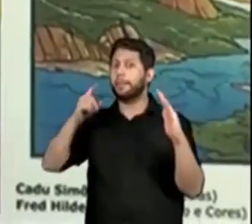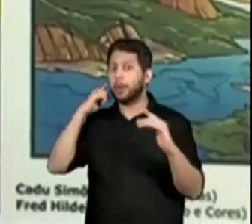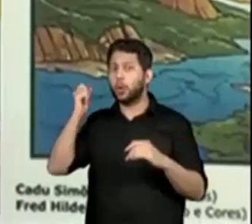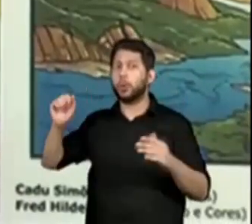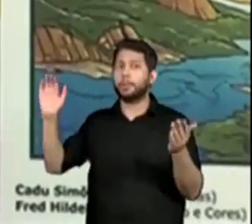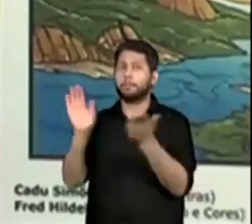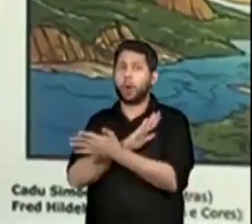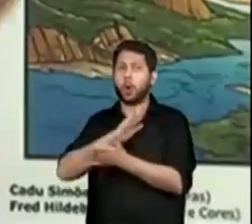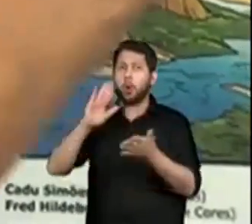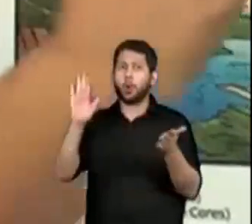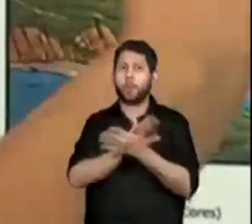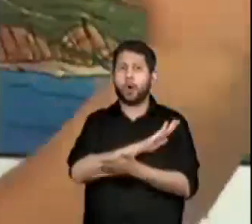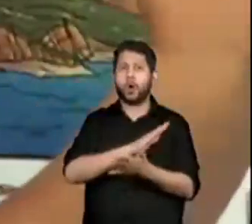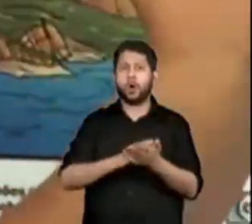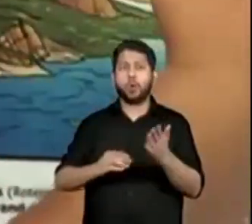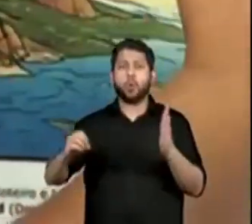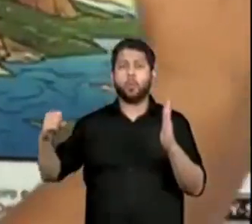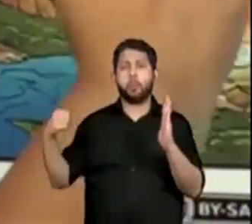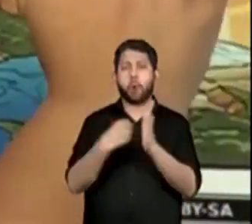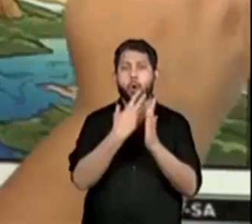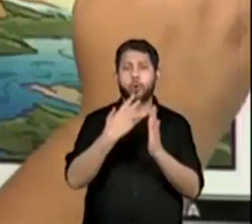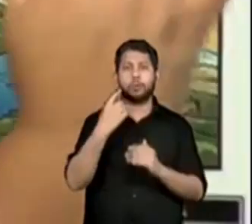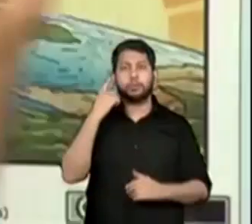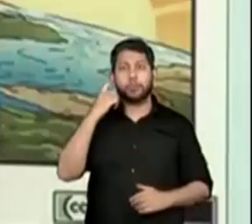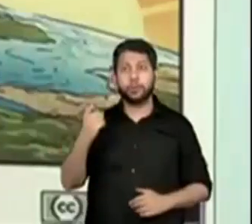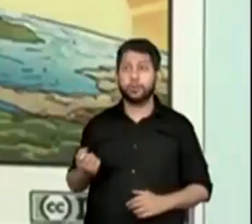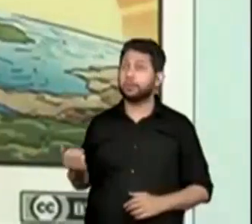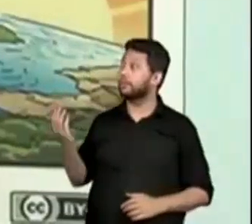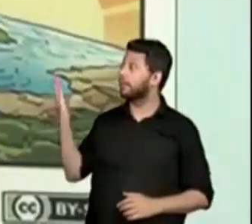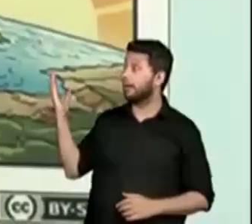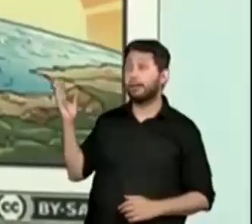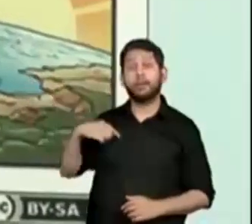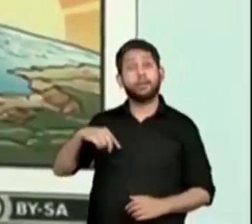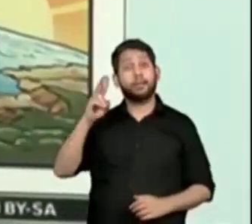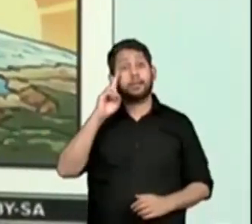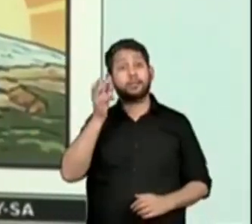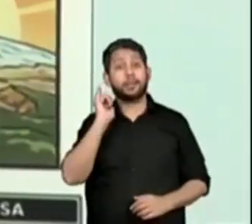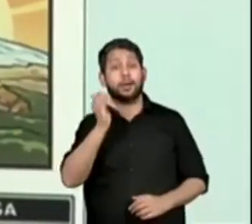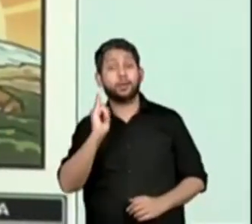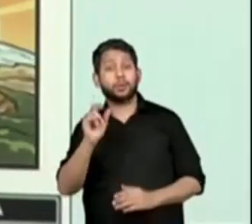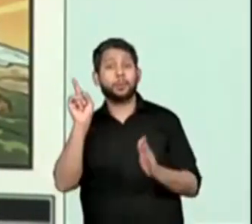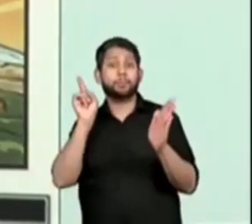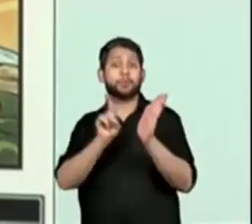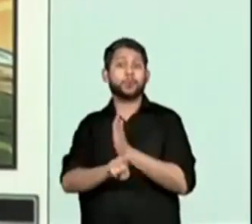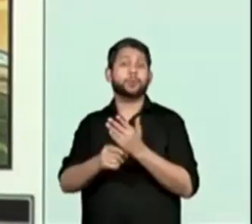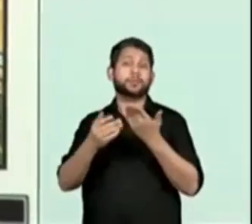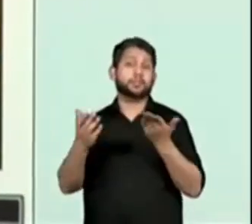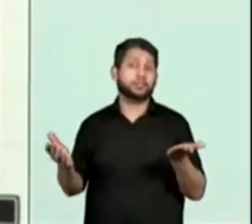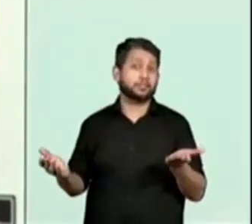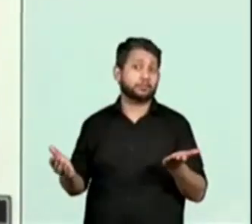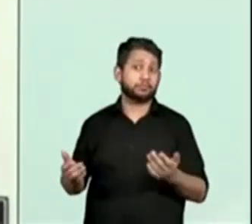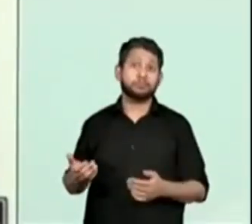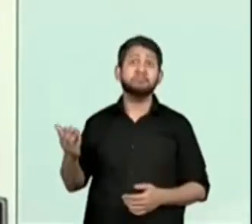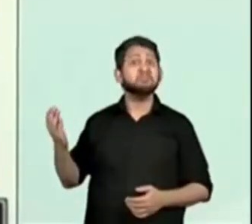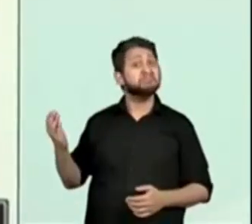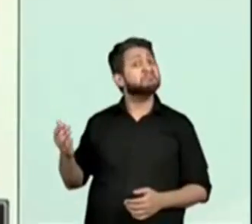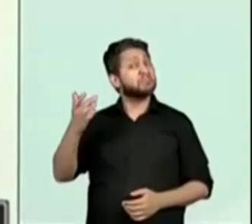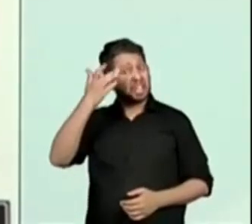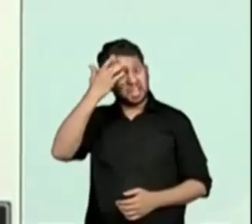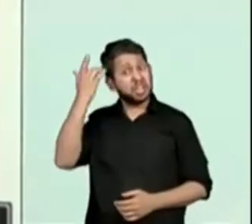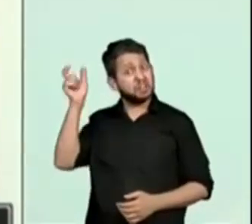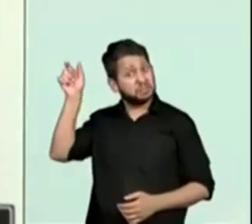E por último, o narrador com a sua pergunta intrigante. Um herói exemplar,